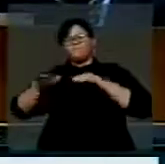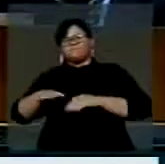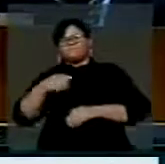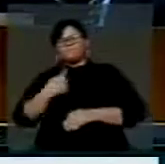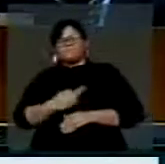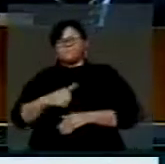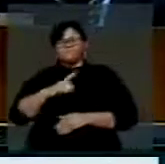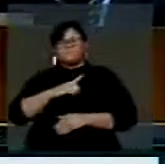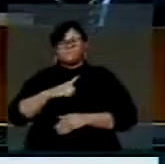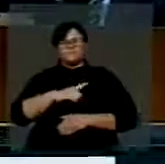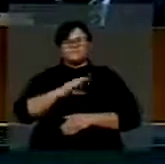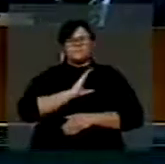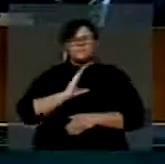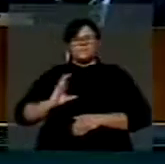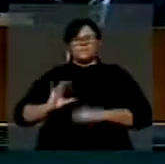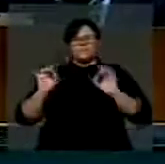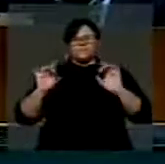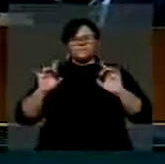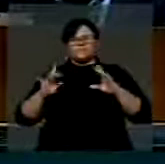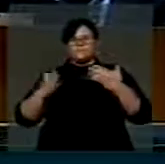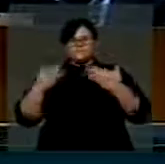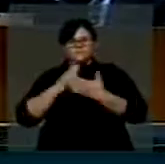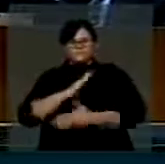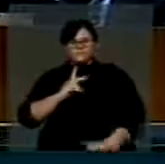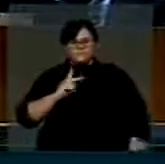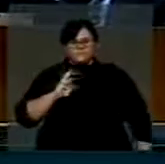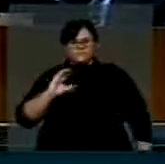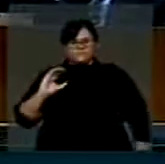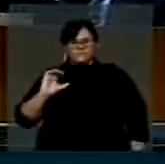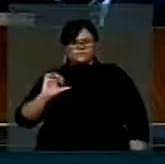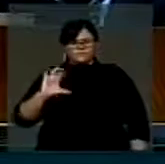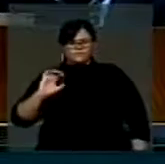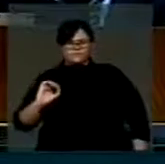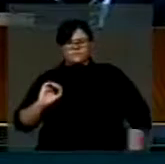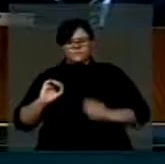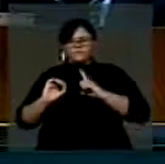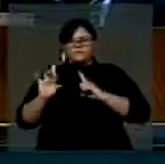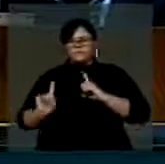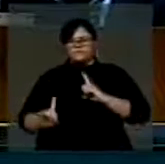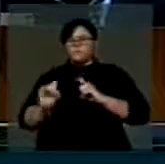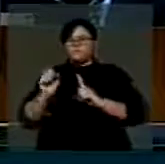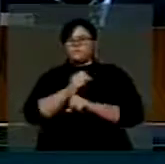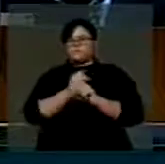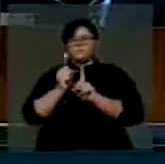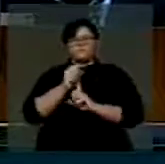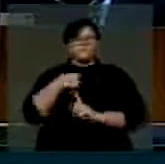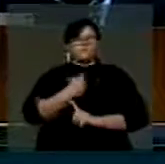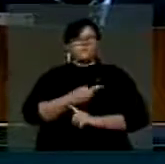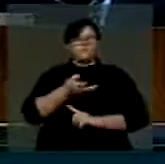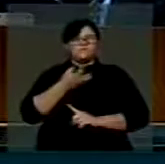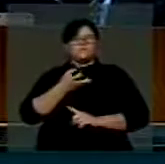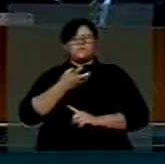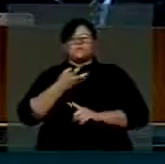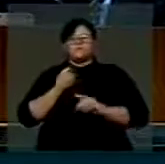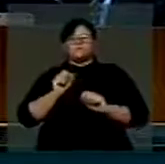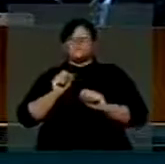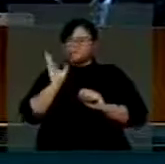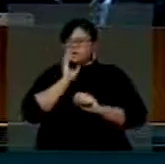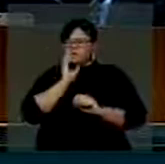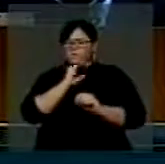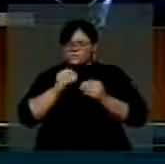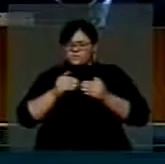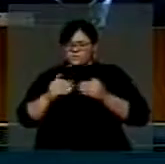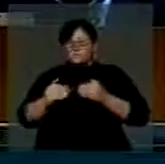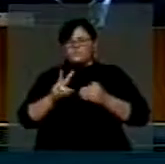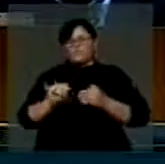comissão especial onde aprovamos a PEC 90, que coloca o transporte como direito social, esperamos brevemente colocarmos em